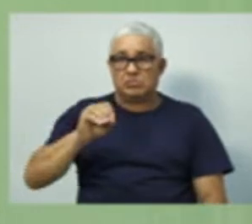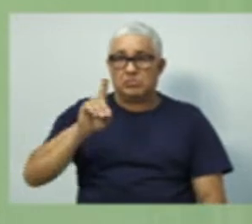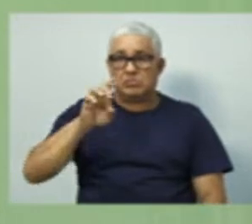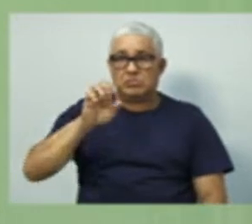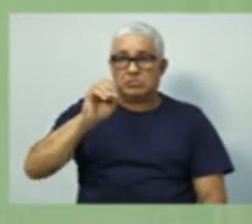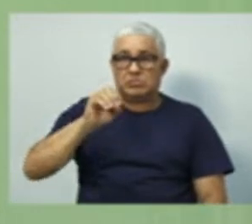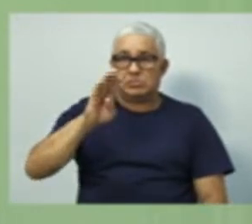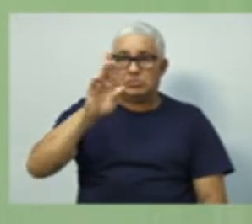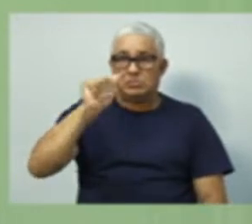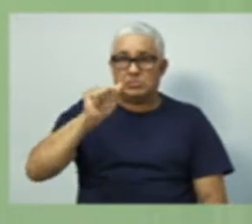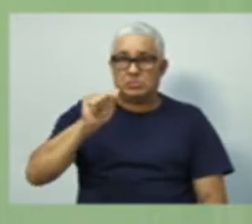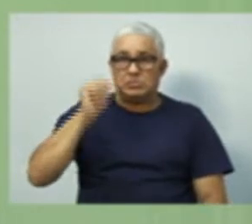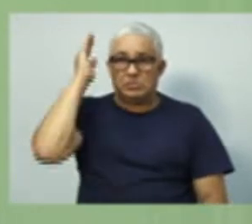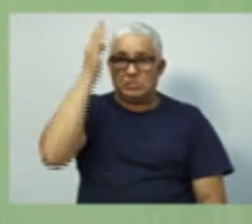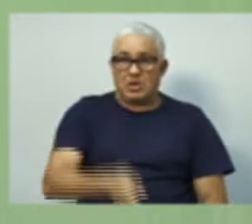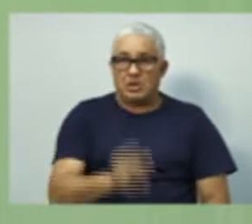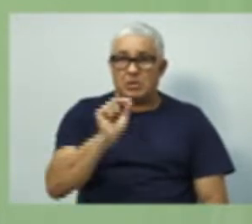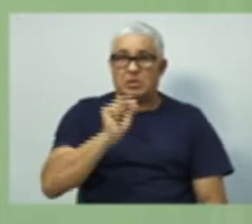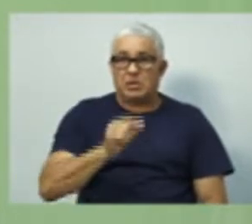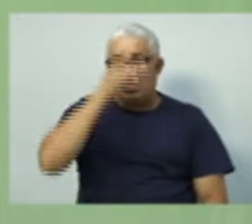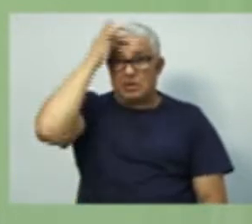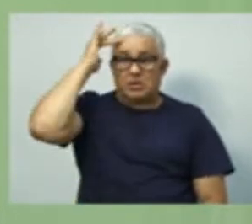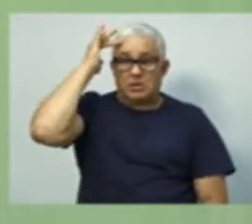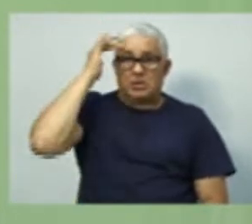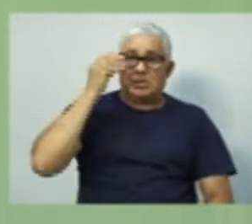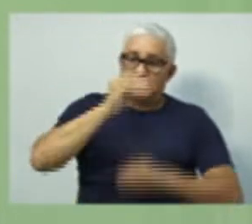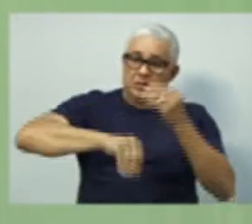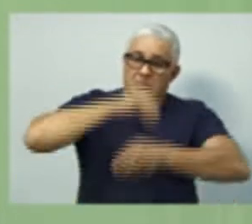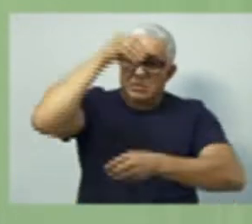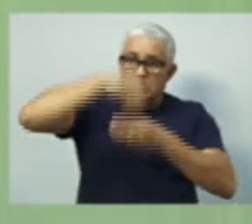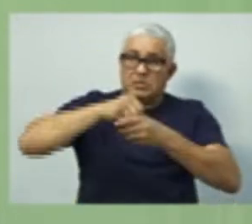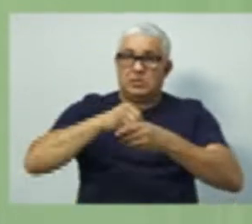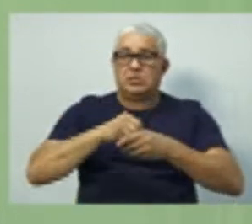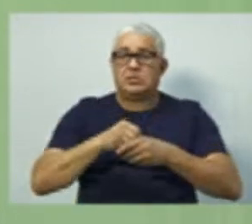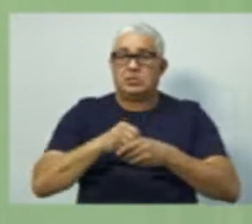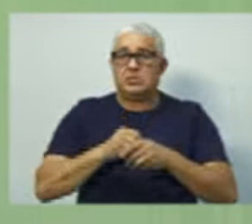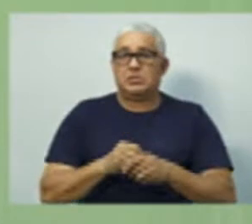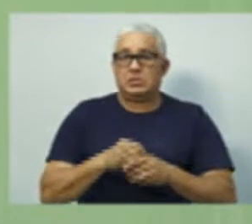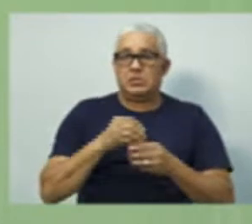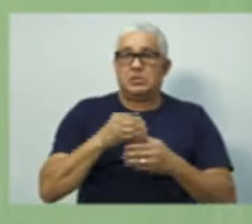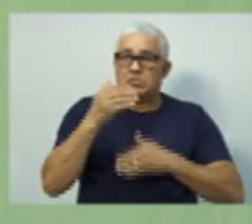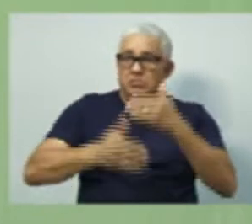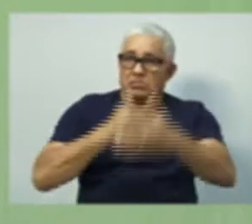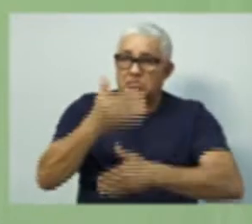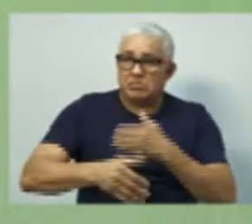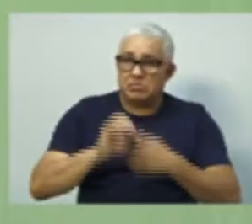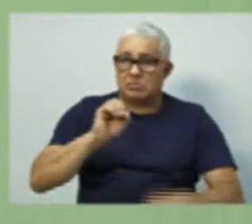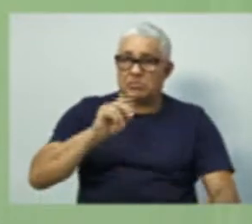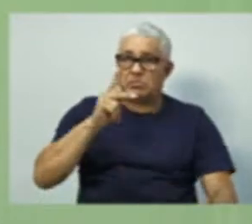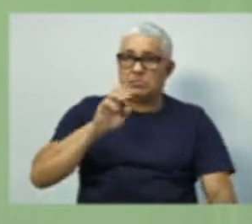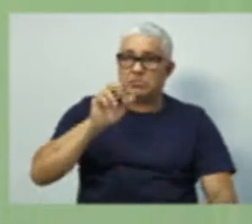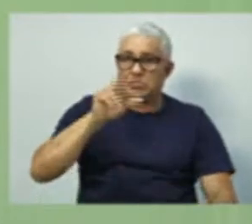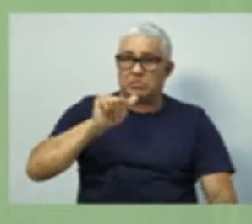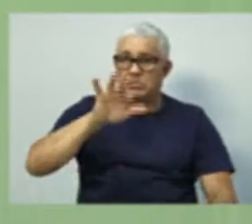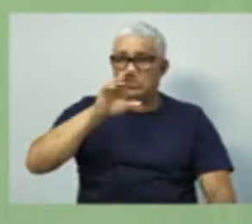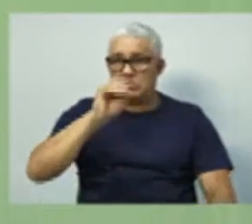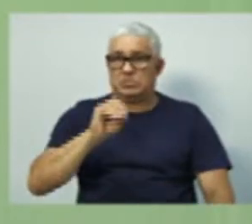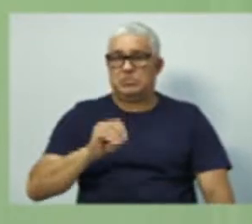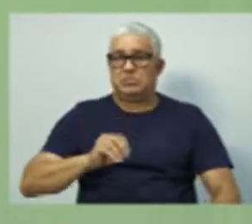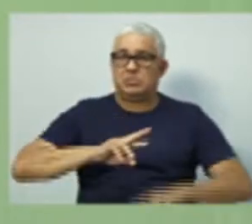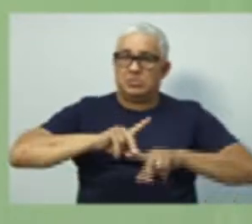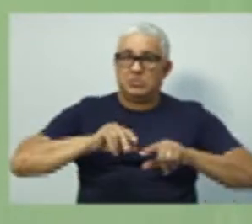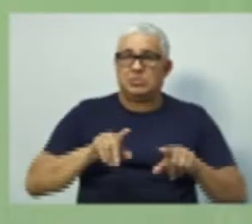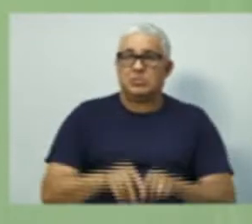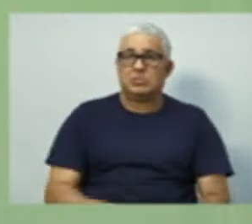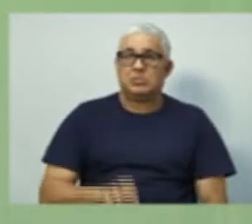de matéria-prima. É todo o material que eu preciso receber bruto para fazer a transformação num produto final, produto